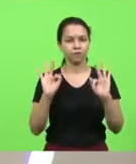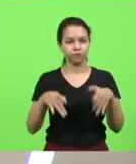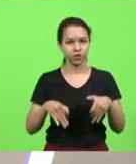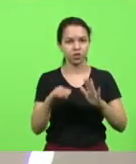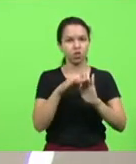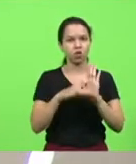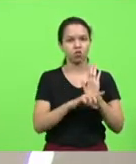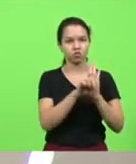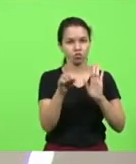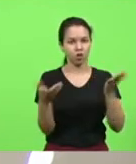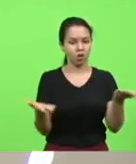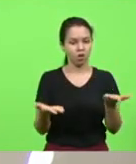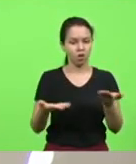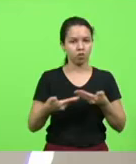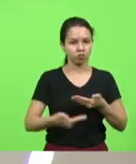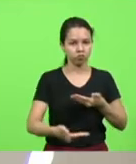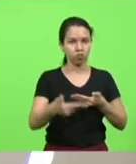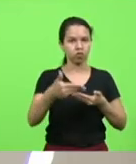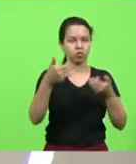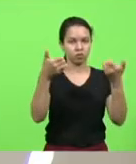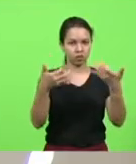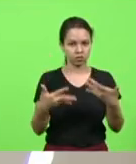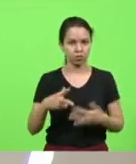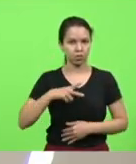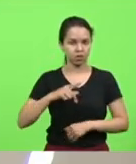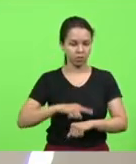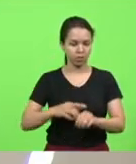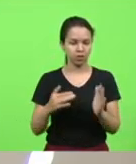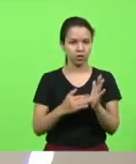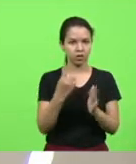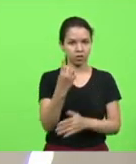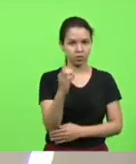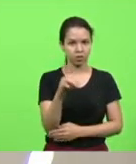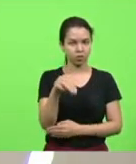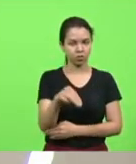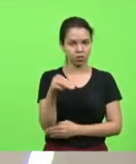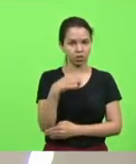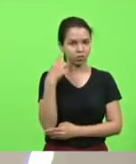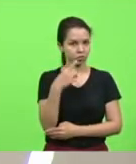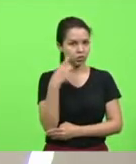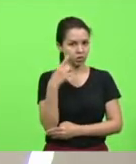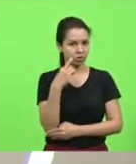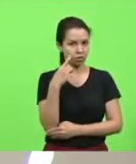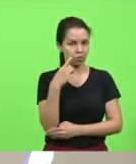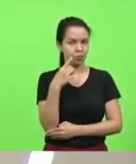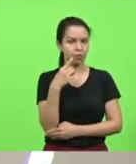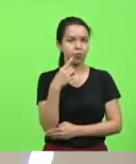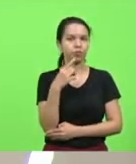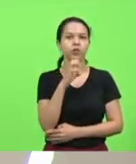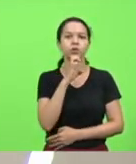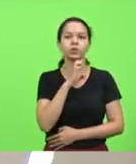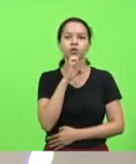dia, passamos às explicações pessoais. Pelo tempo de até 10 minutos, fará uso da palavra o deputado Felipe Estevão.